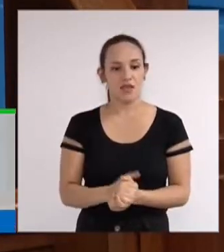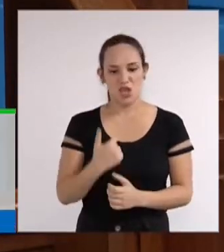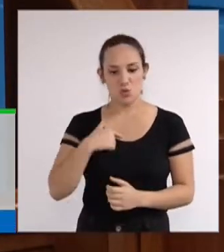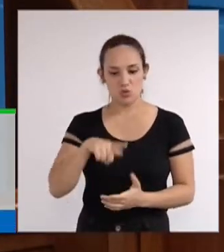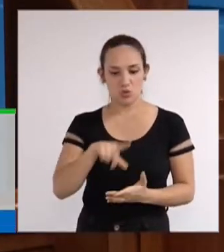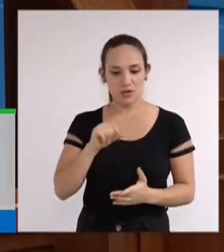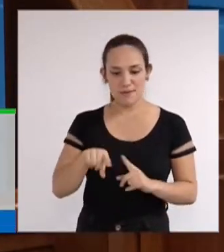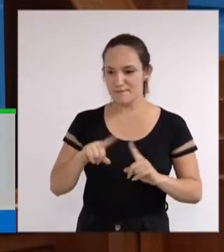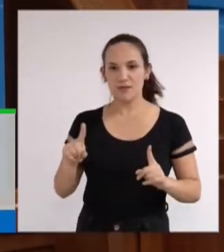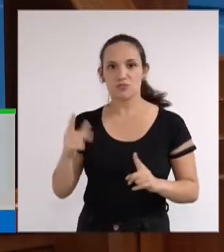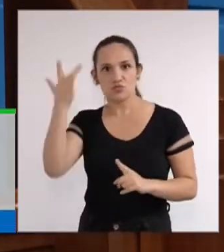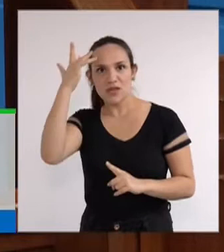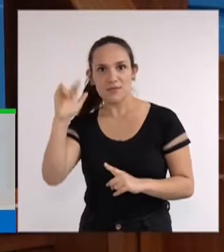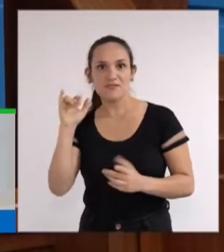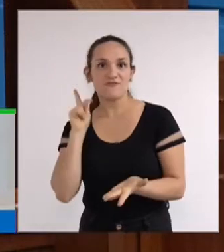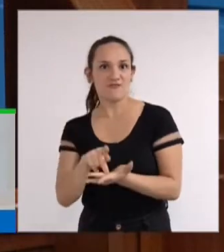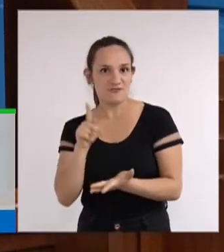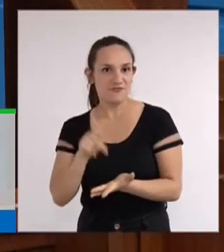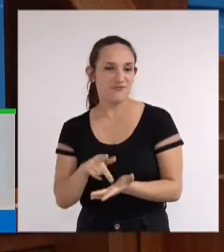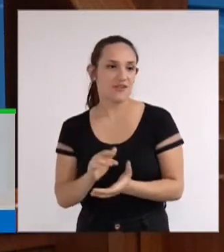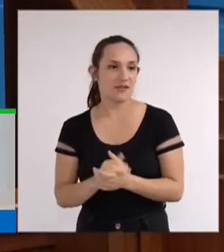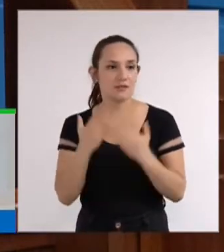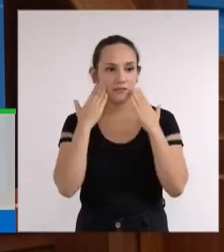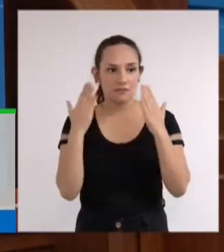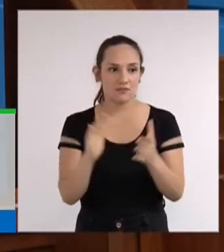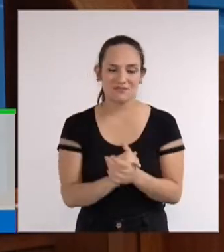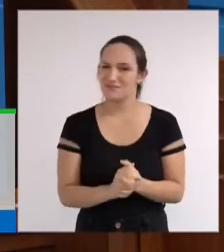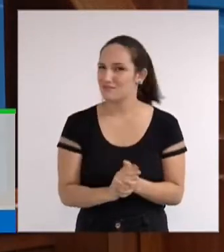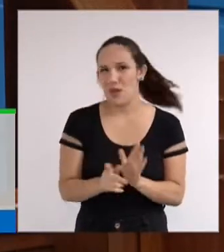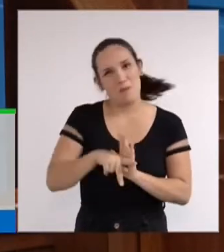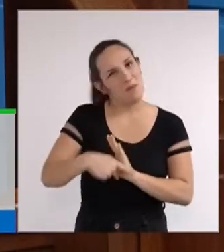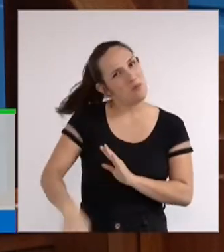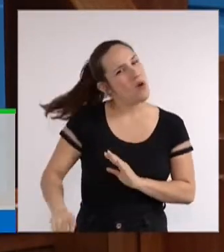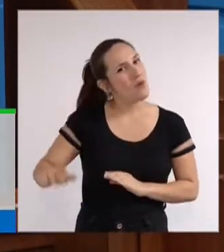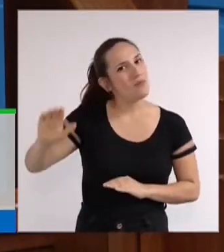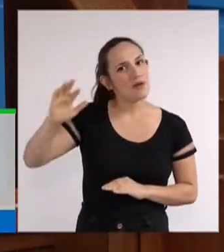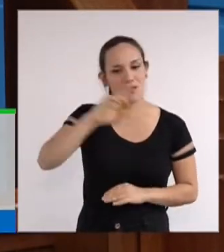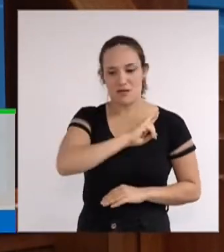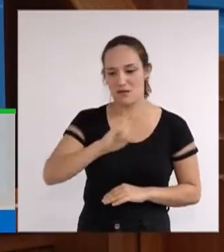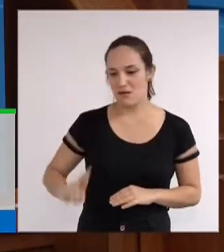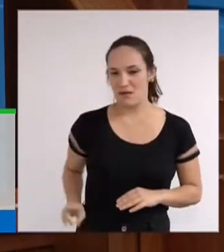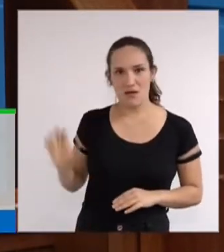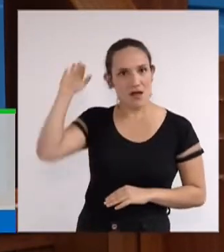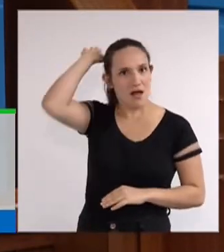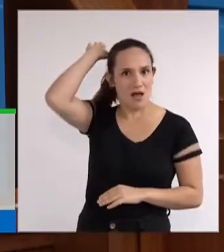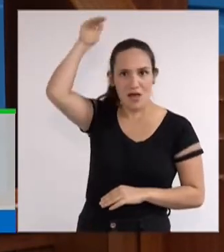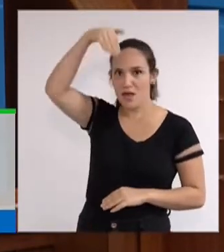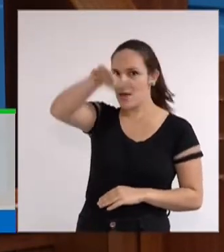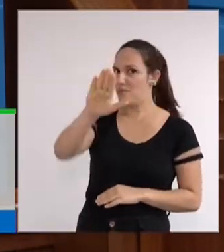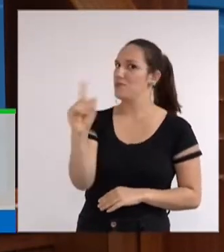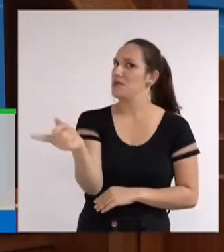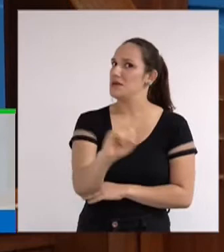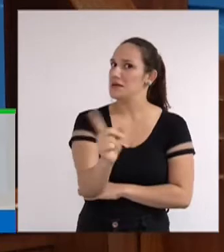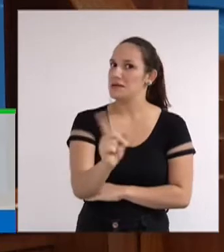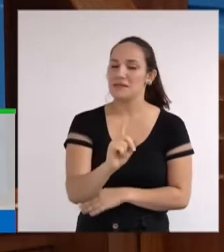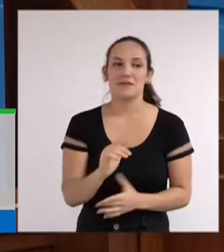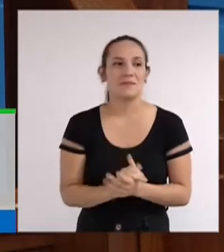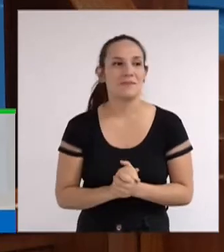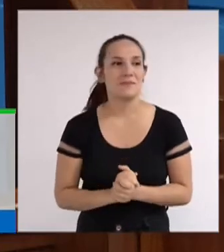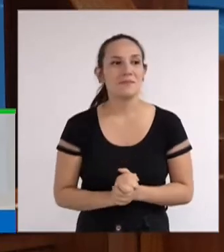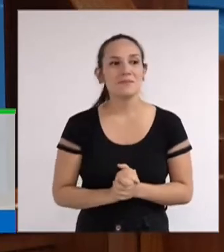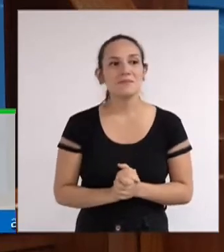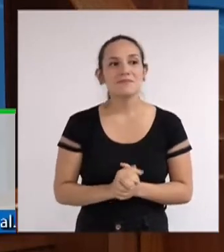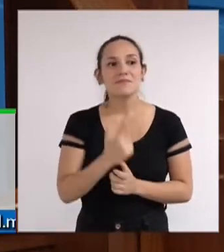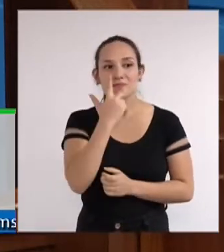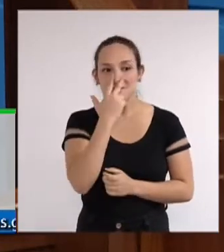cidadão. Isso não é republicano. Nós estamos vivendo e caminhando para um